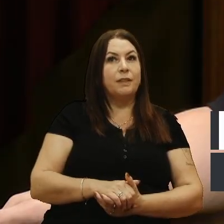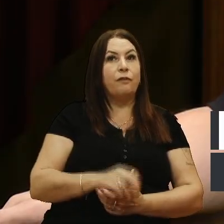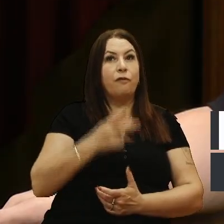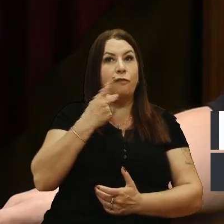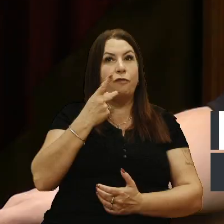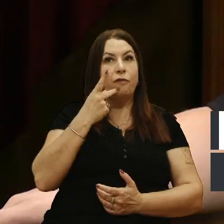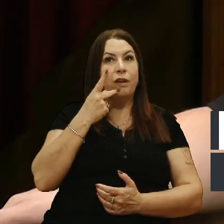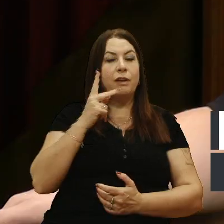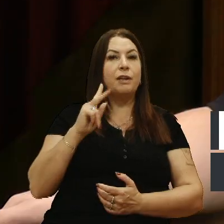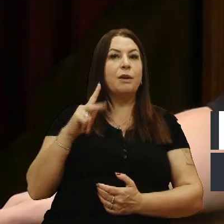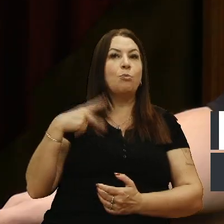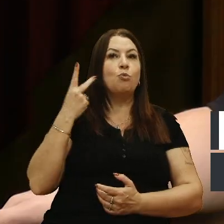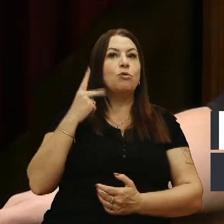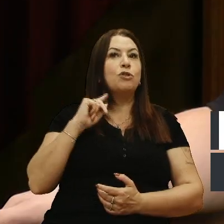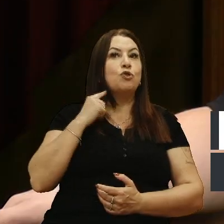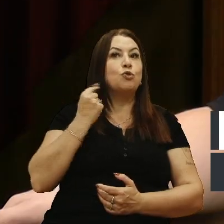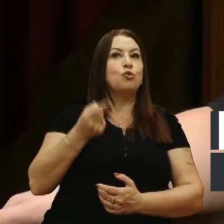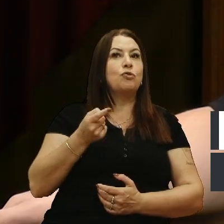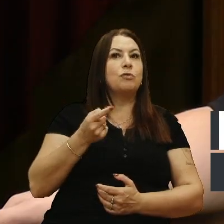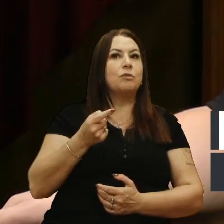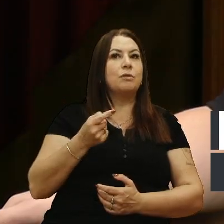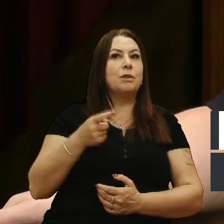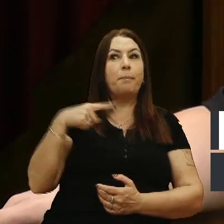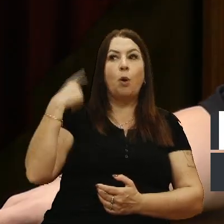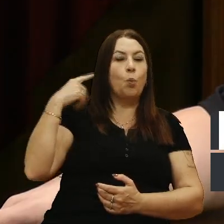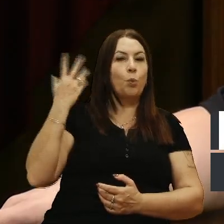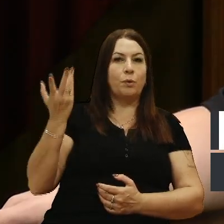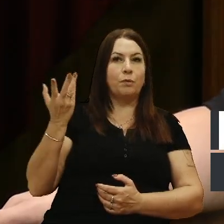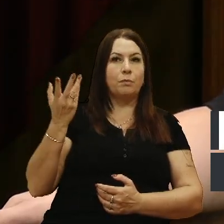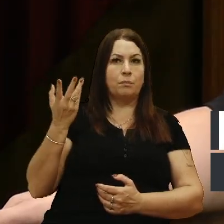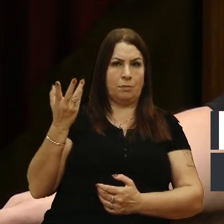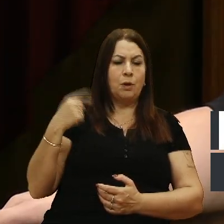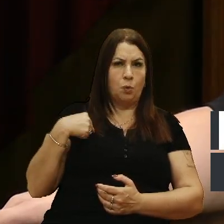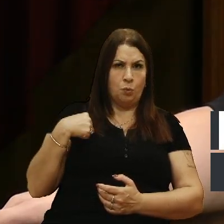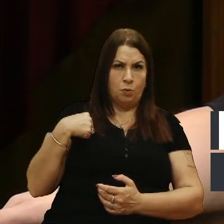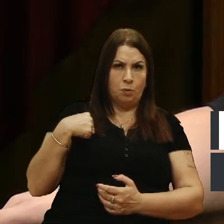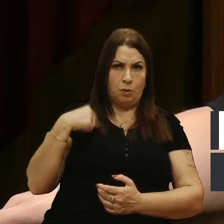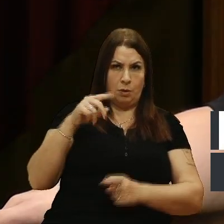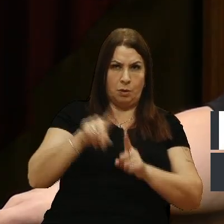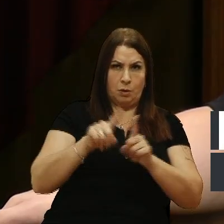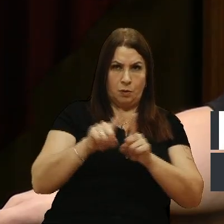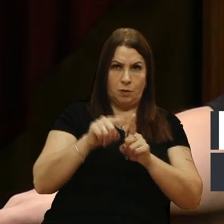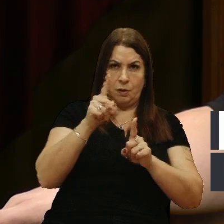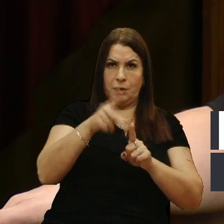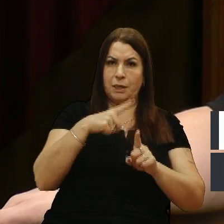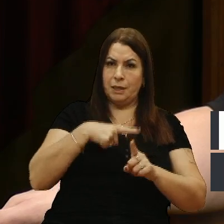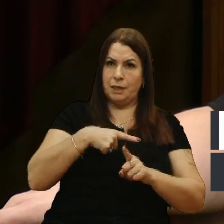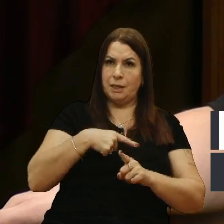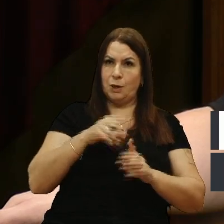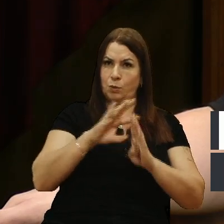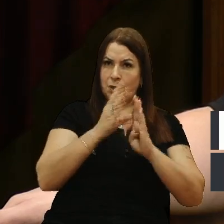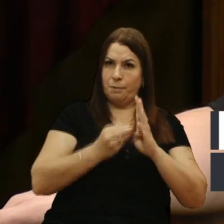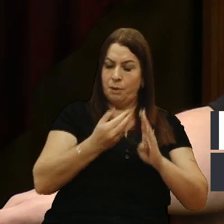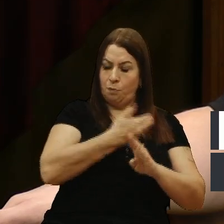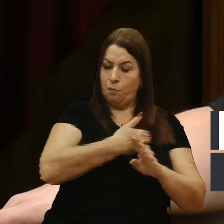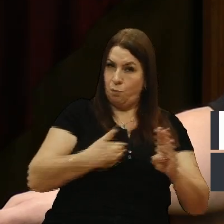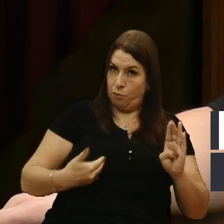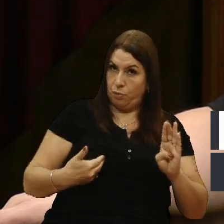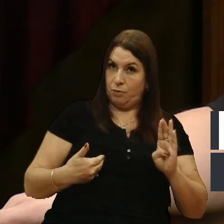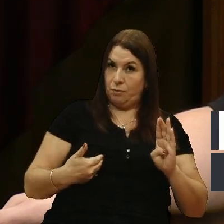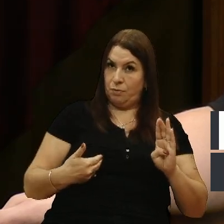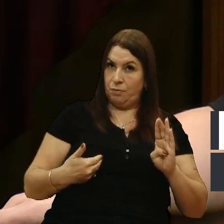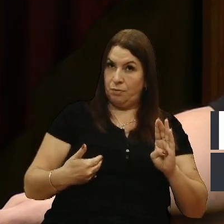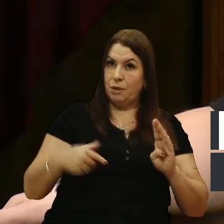de politiqueiro e de maluco. Eu quero ser politiqueiro, vereador Andressa, mas eu quero ter o meu SAMAI público. Eu